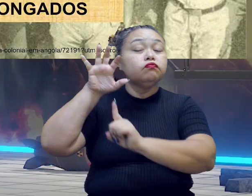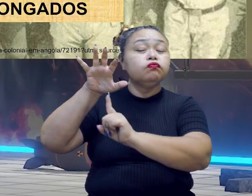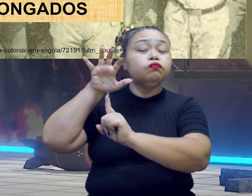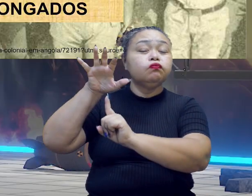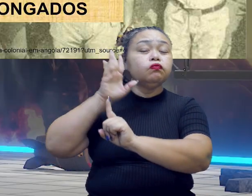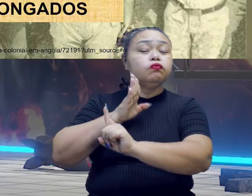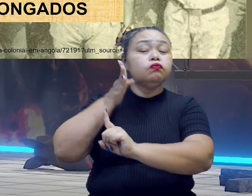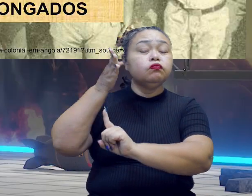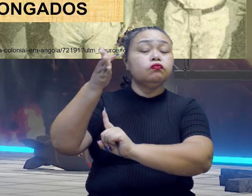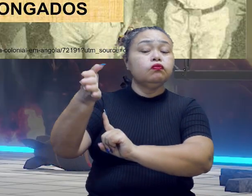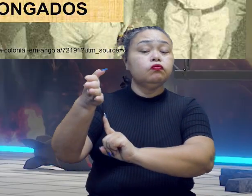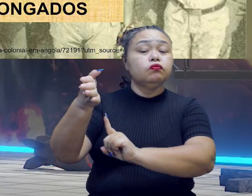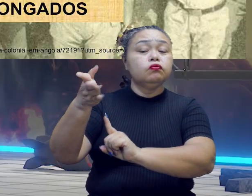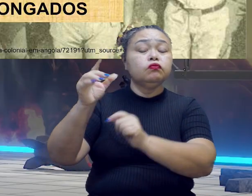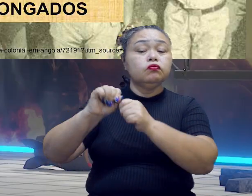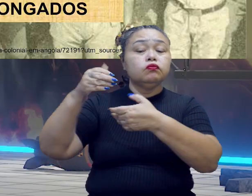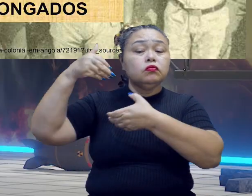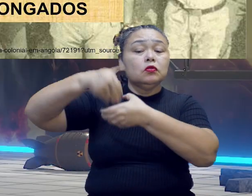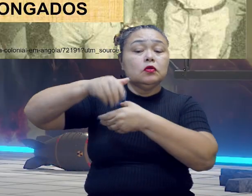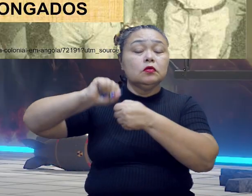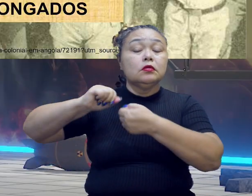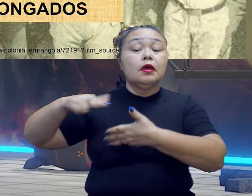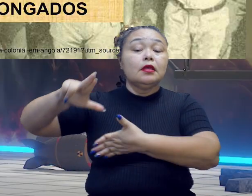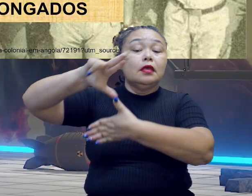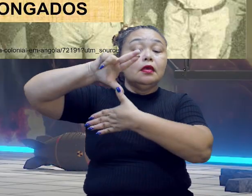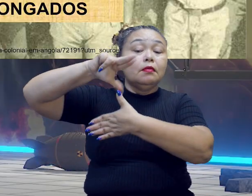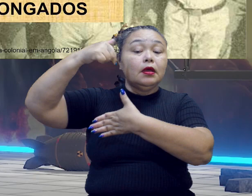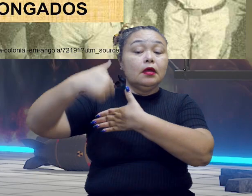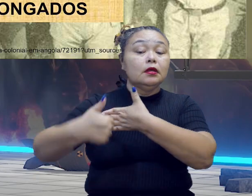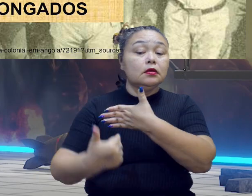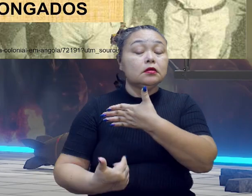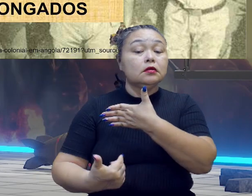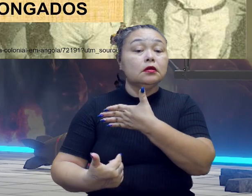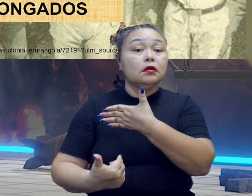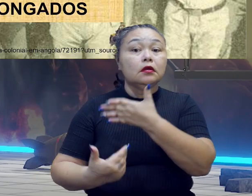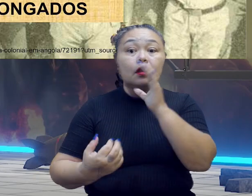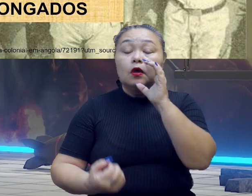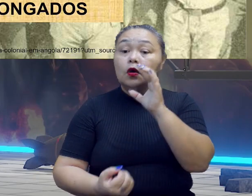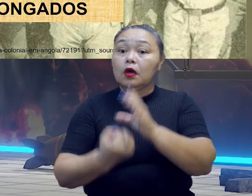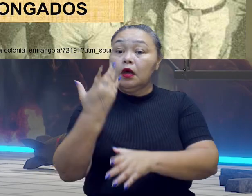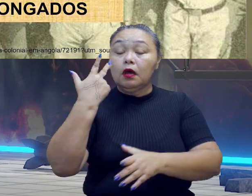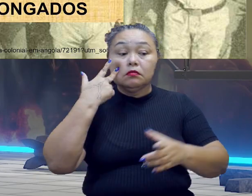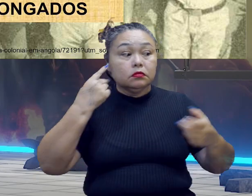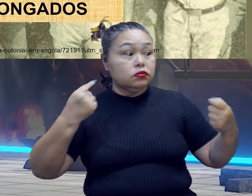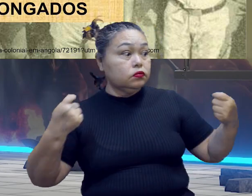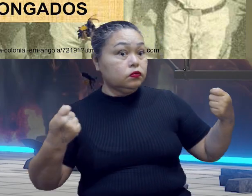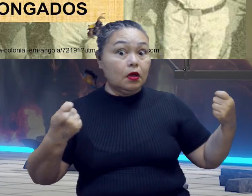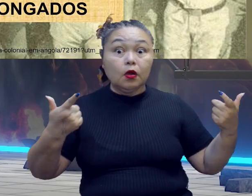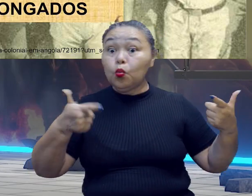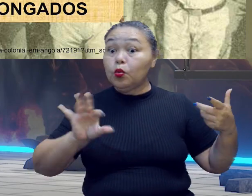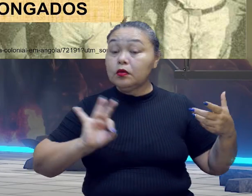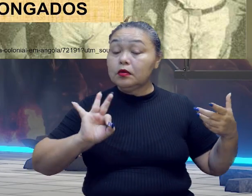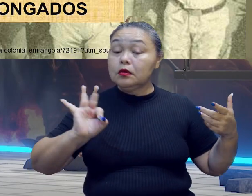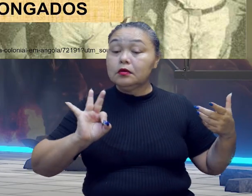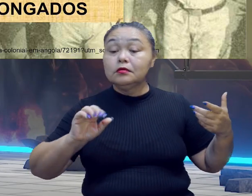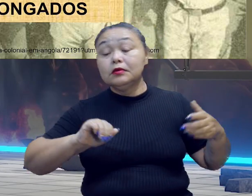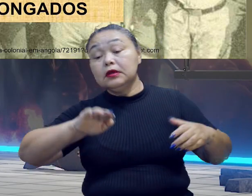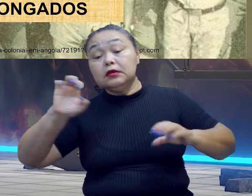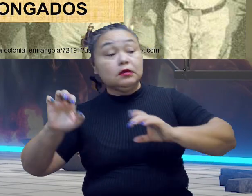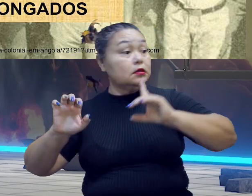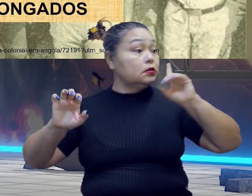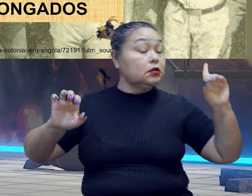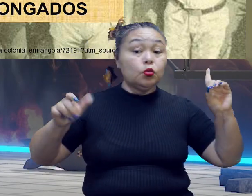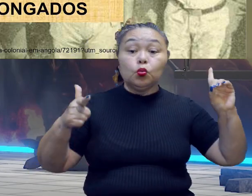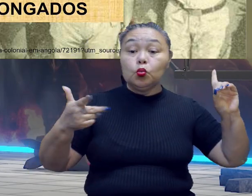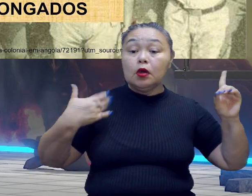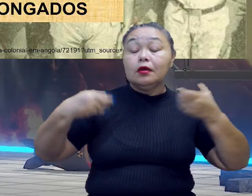influenciar diretamente as eleições dentro da América Latina, criando uma briga que não existia mais entre esquerda e